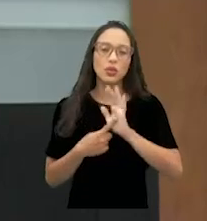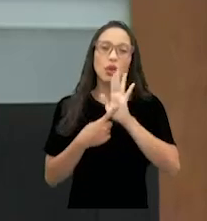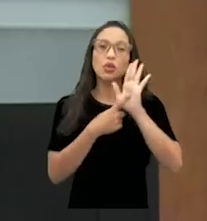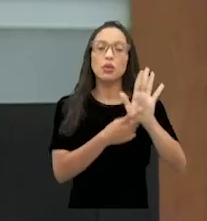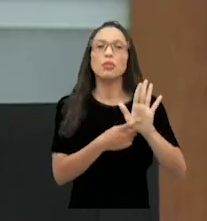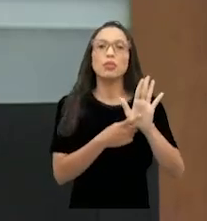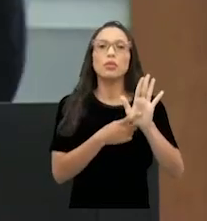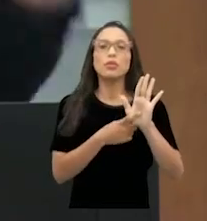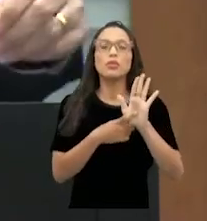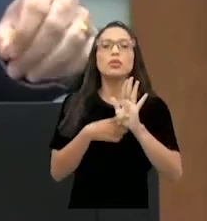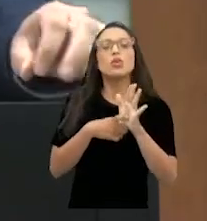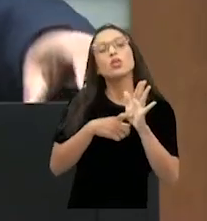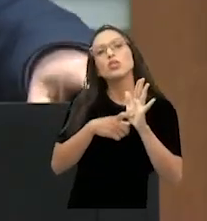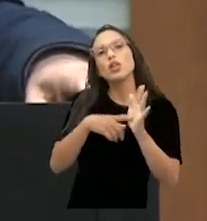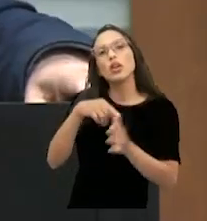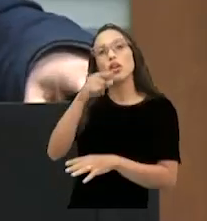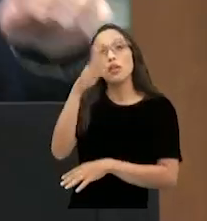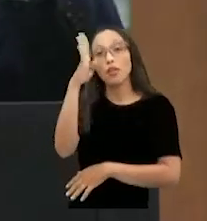tem.